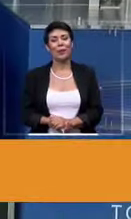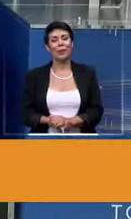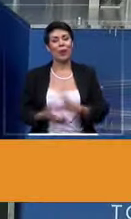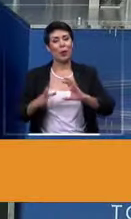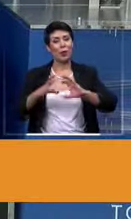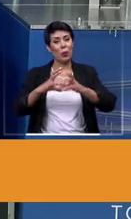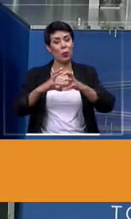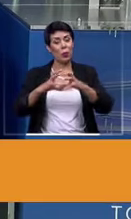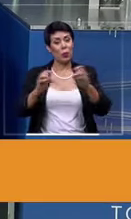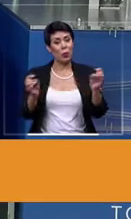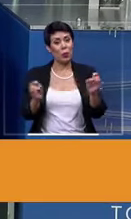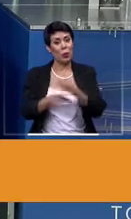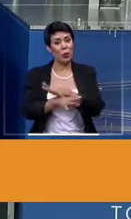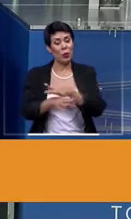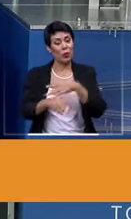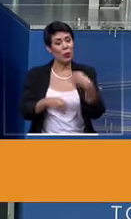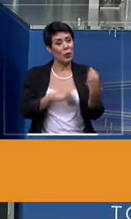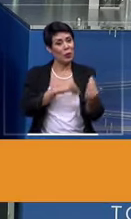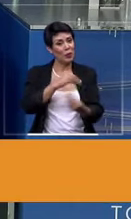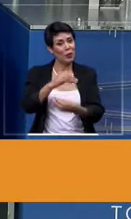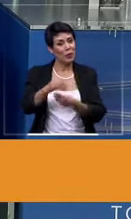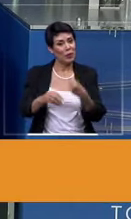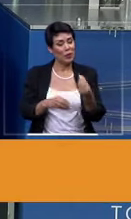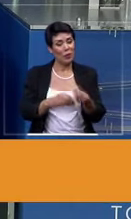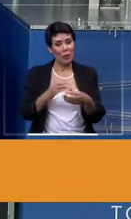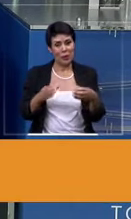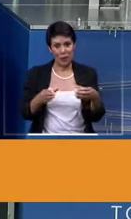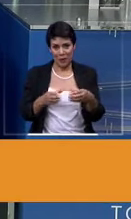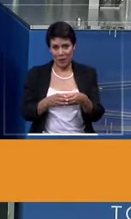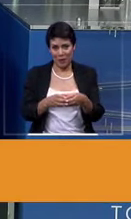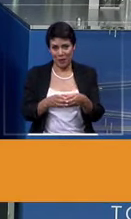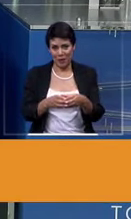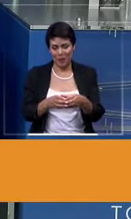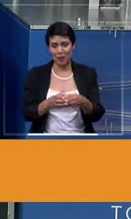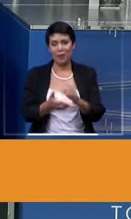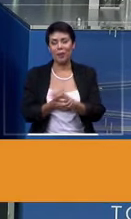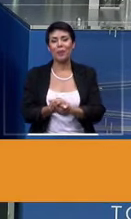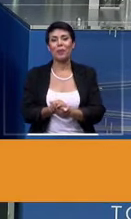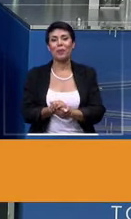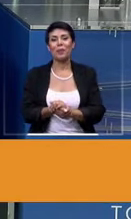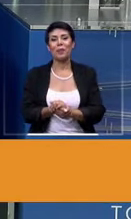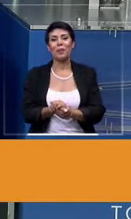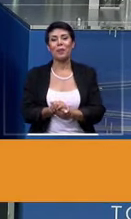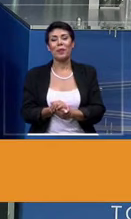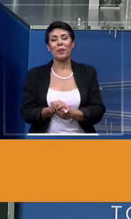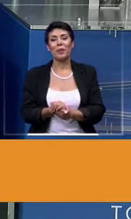Globo carregado, embaralhando 100 bolas numeradas de 01 a 00.